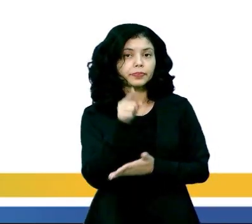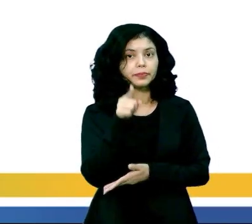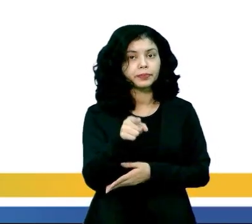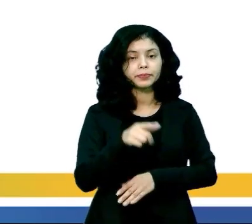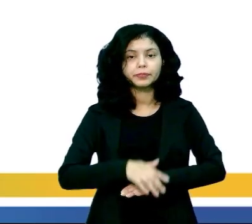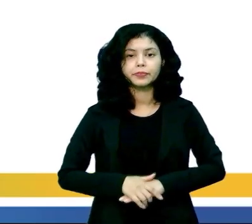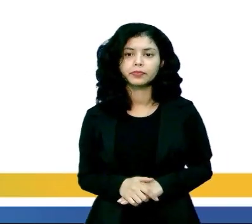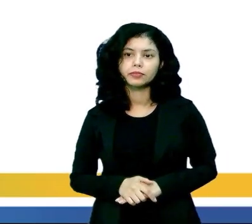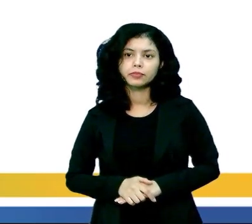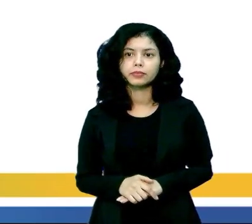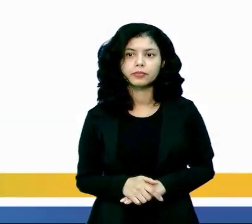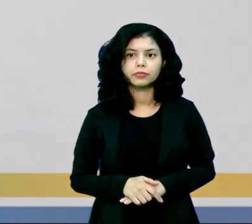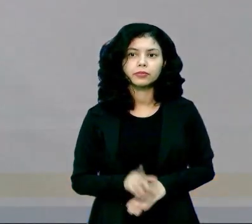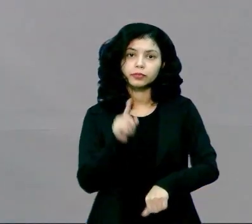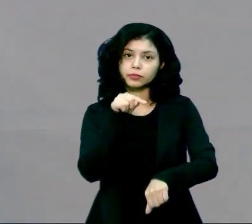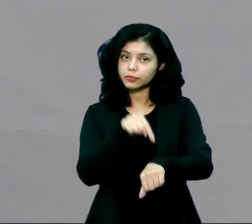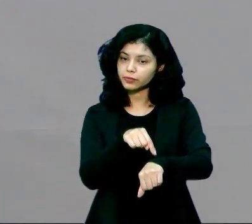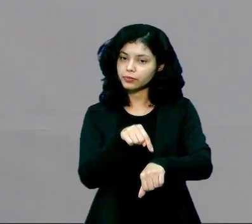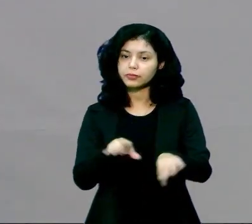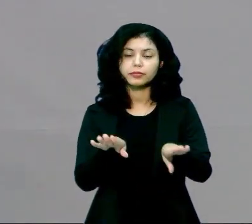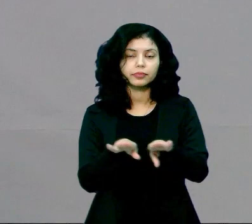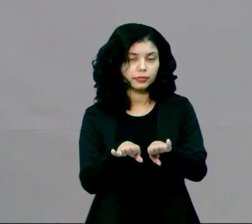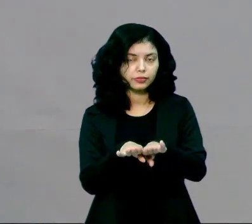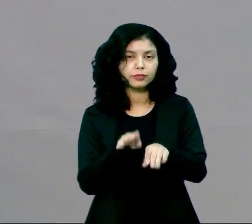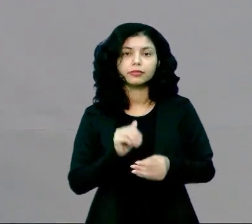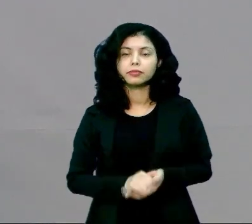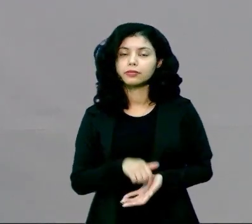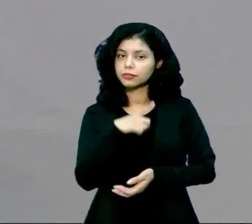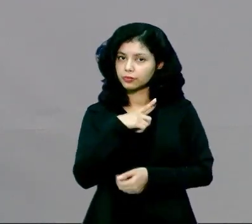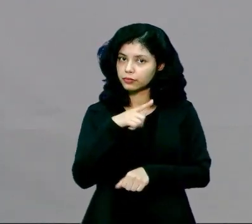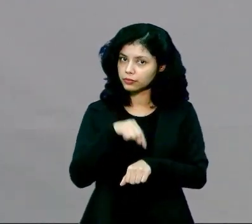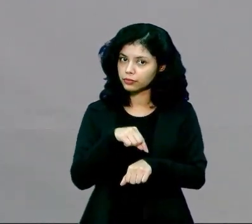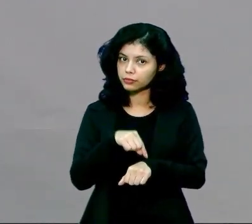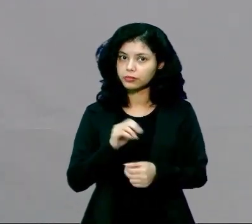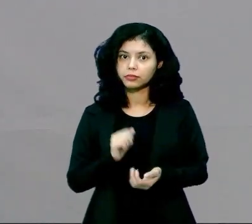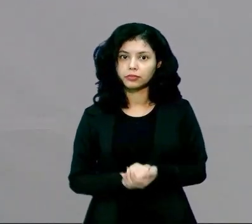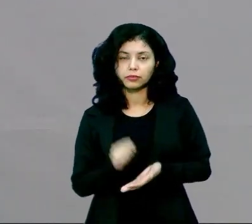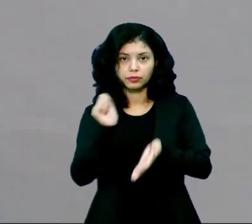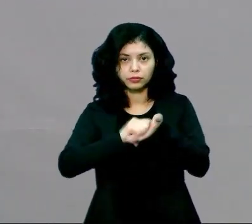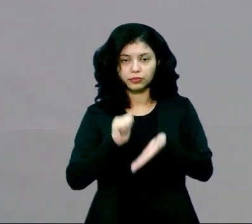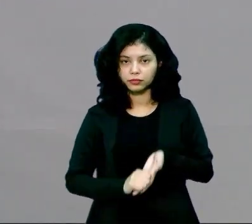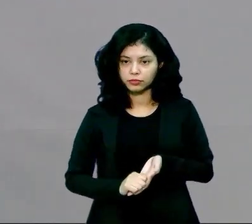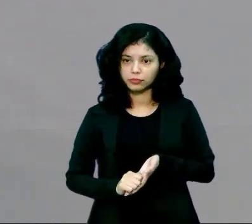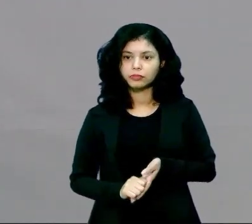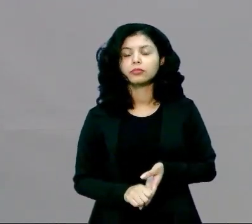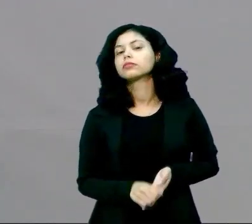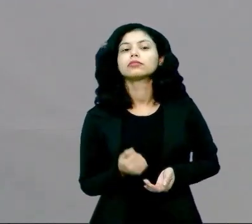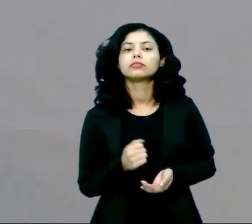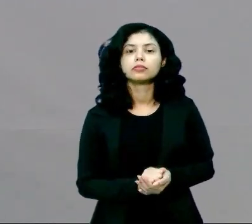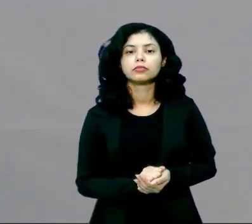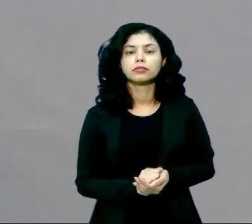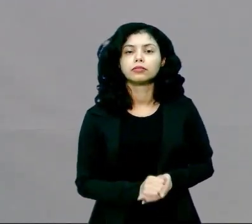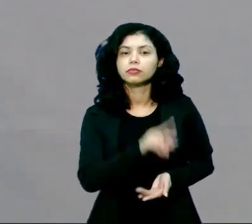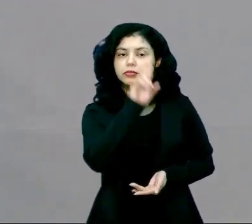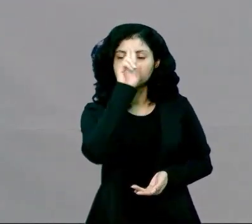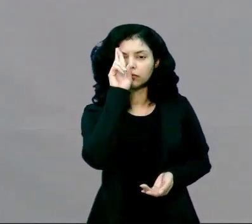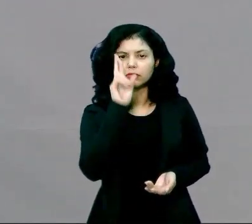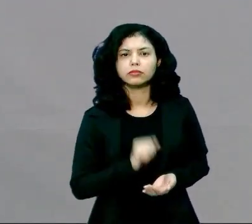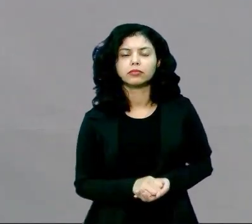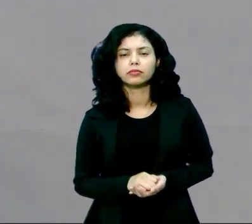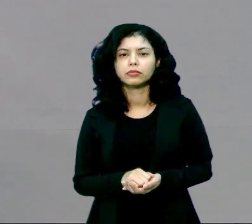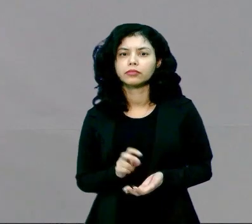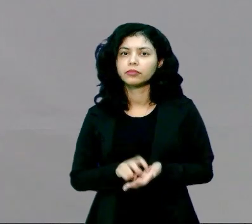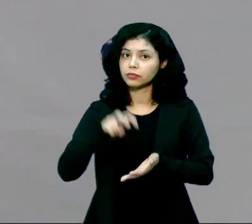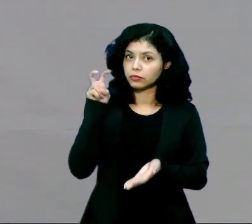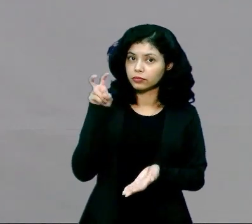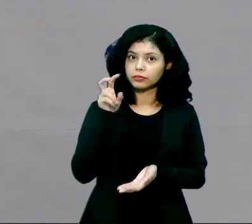jeito, o tempo, né? Existe um tempo que é escrito, né? Aquela história. Se